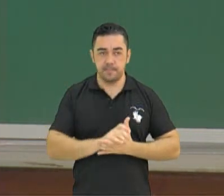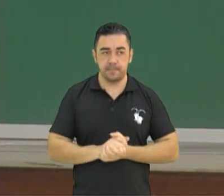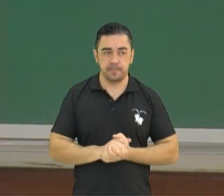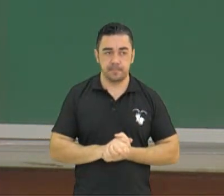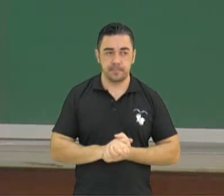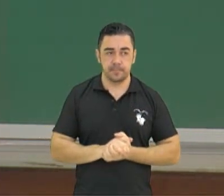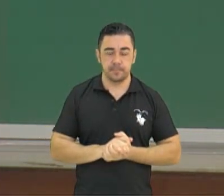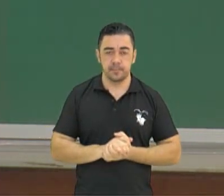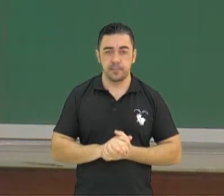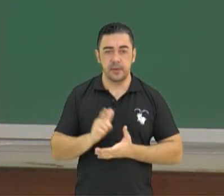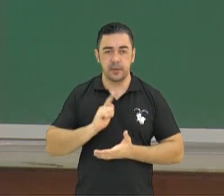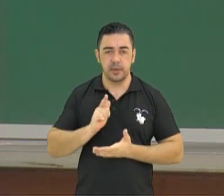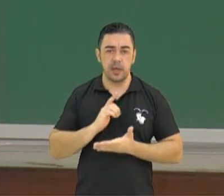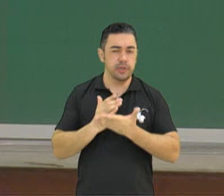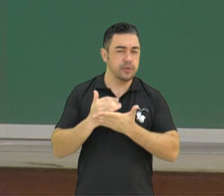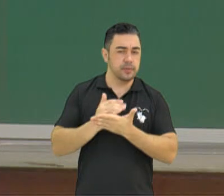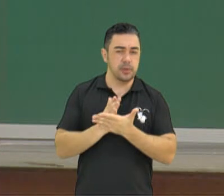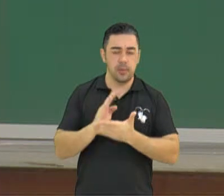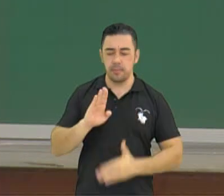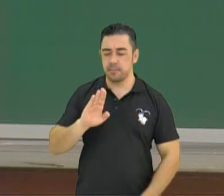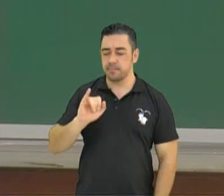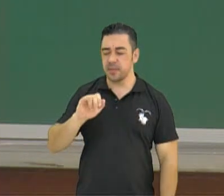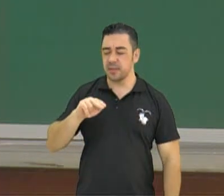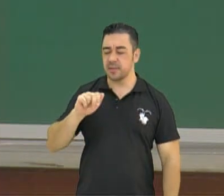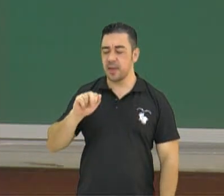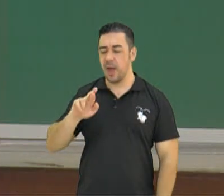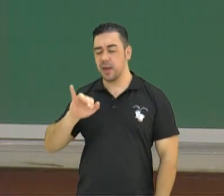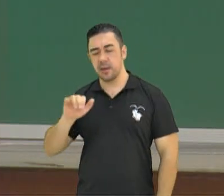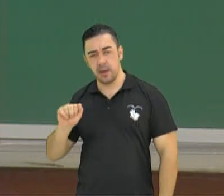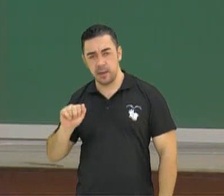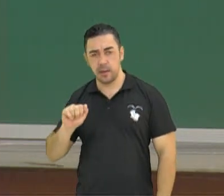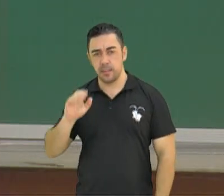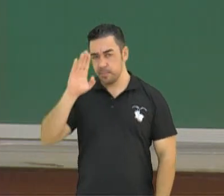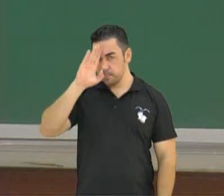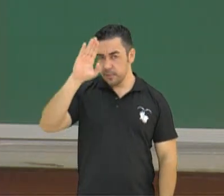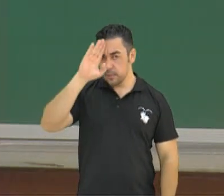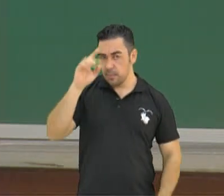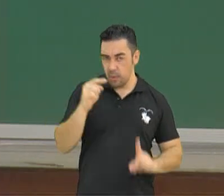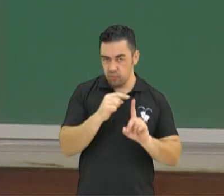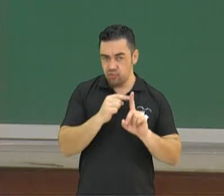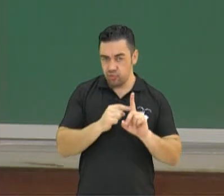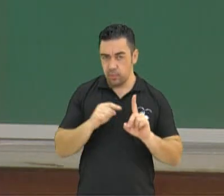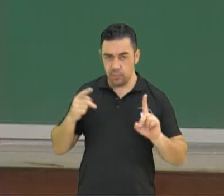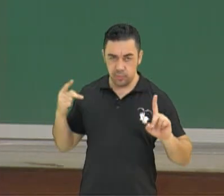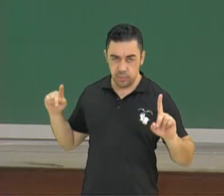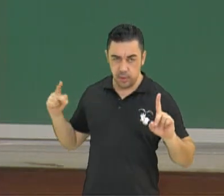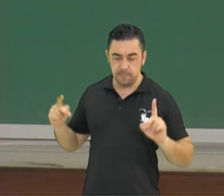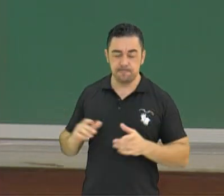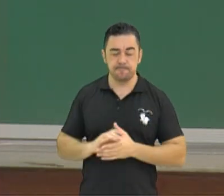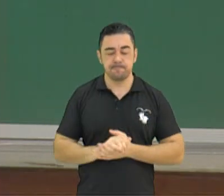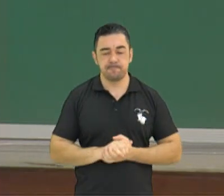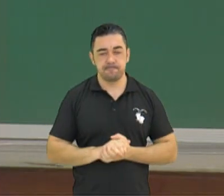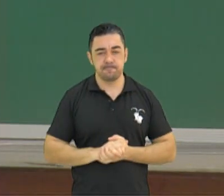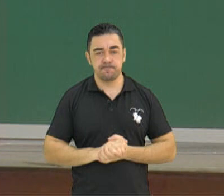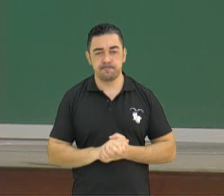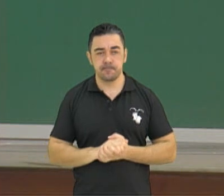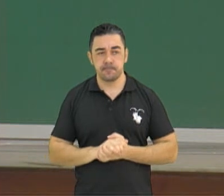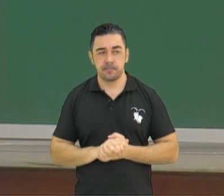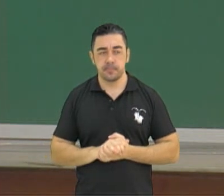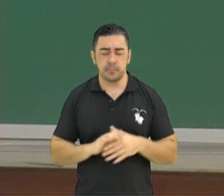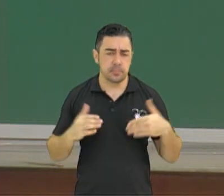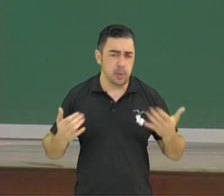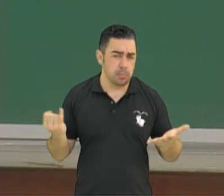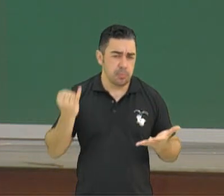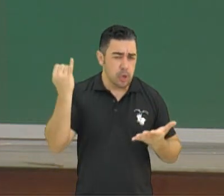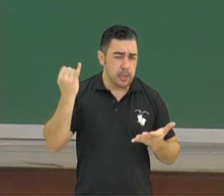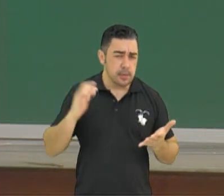Então, divisão binária, bipartição, às vezes aparece, né? Principal tipo de reprodução desses organismos. Qual a